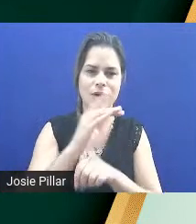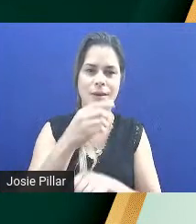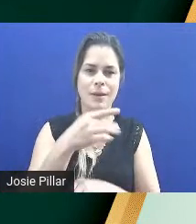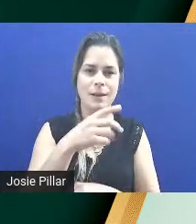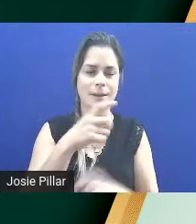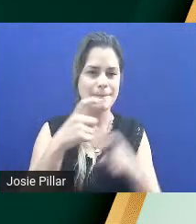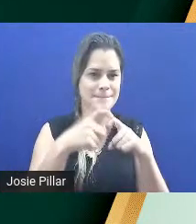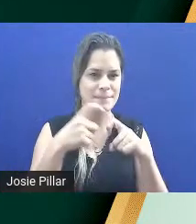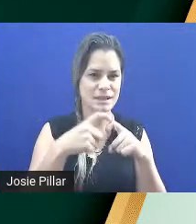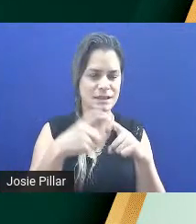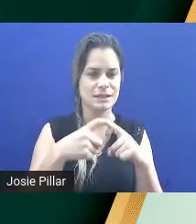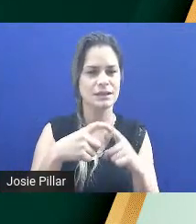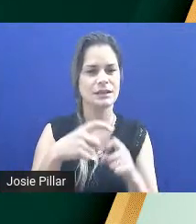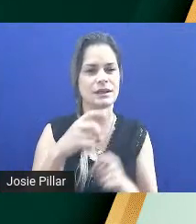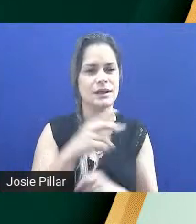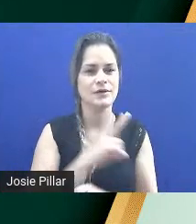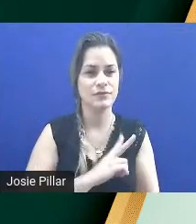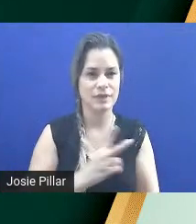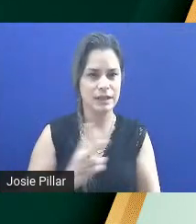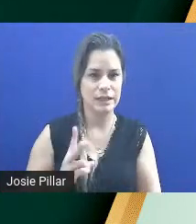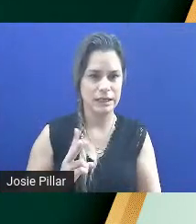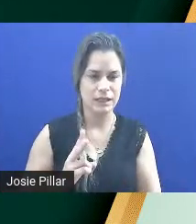do campus Uruguaiana.